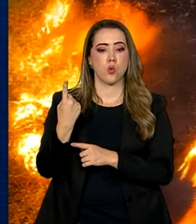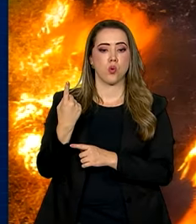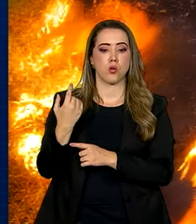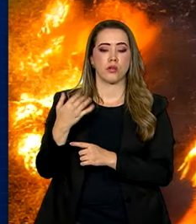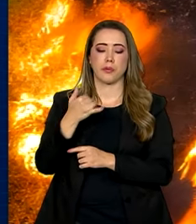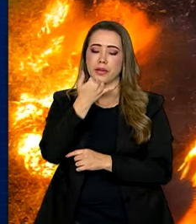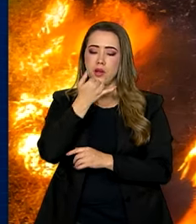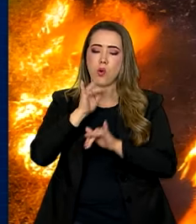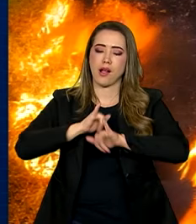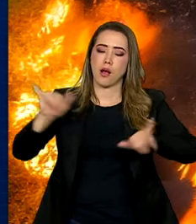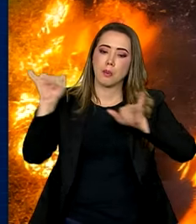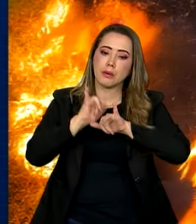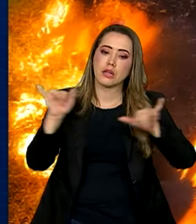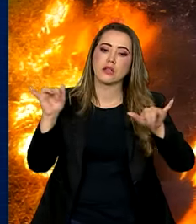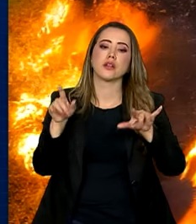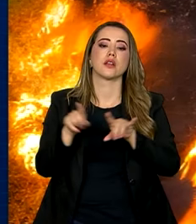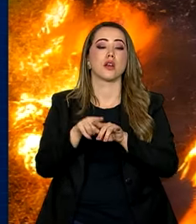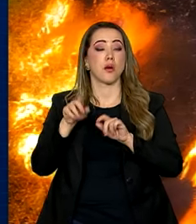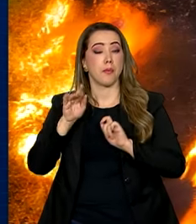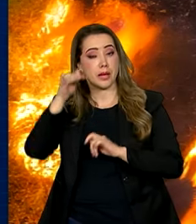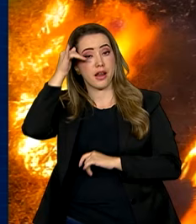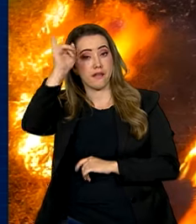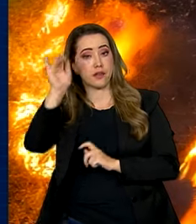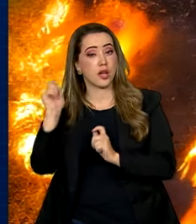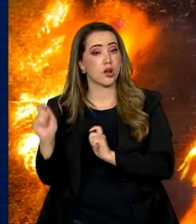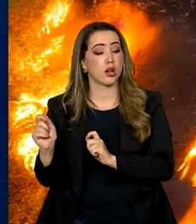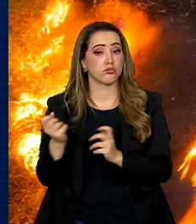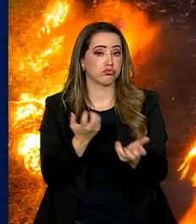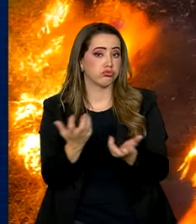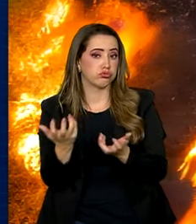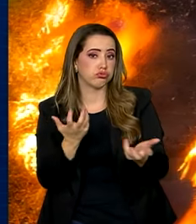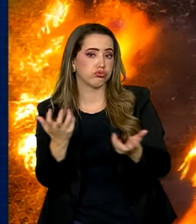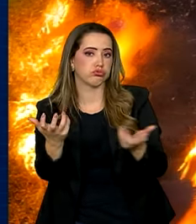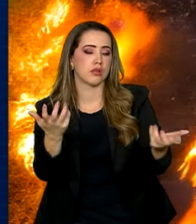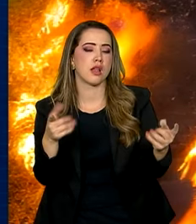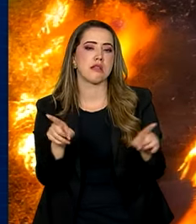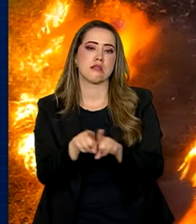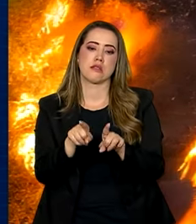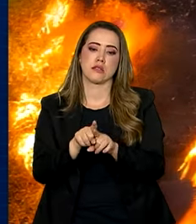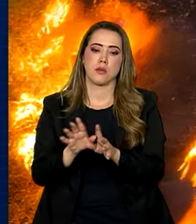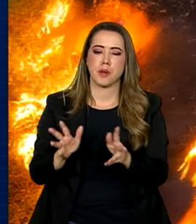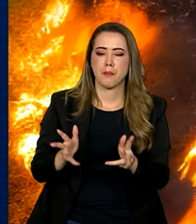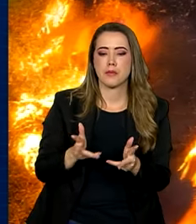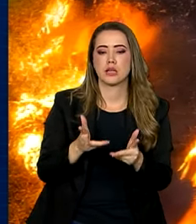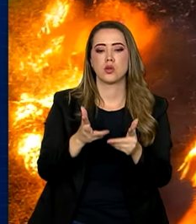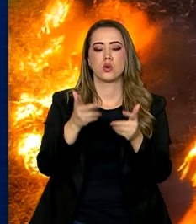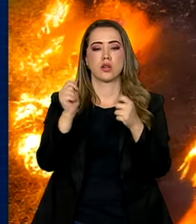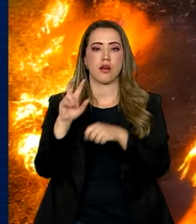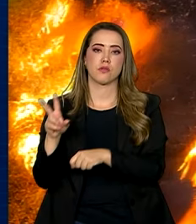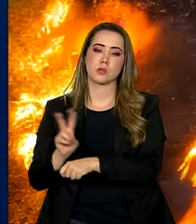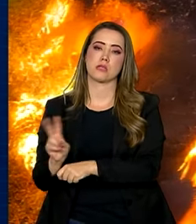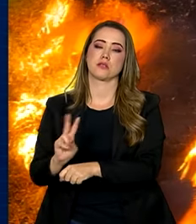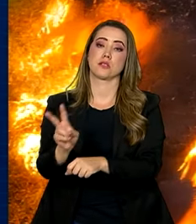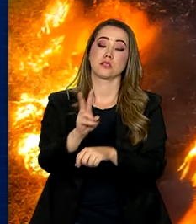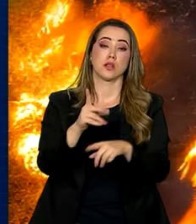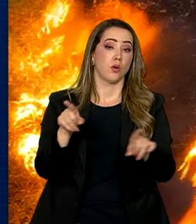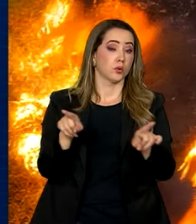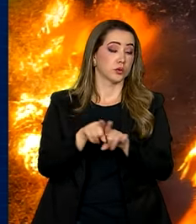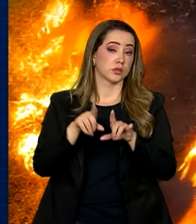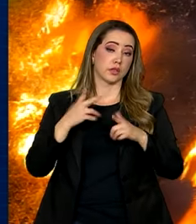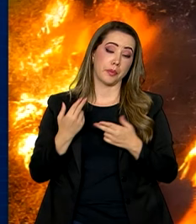de utilidade pública para a prevenção dos incêndios florestais, intensificação da fiscalização